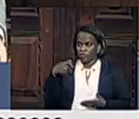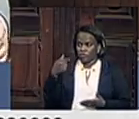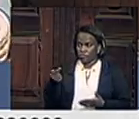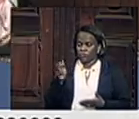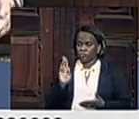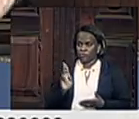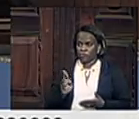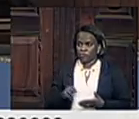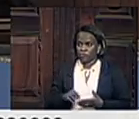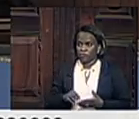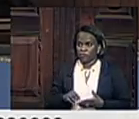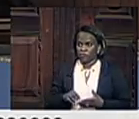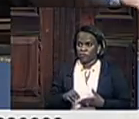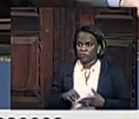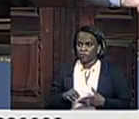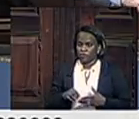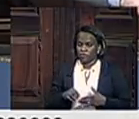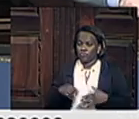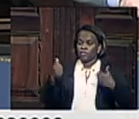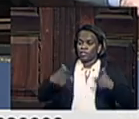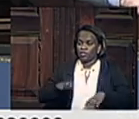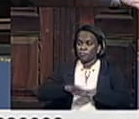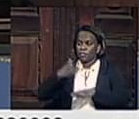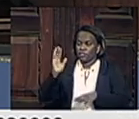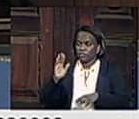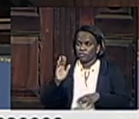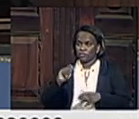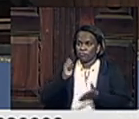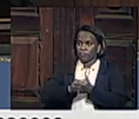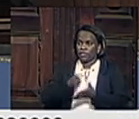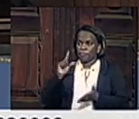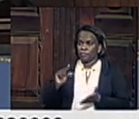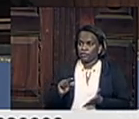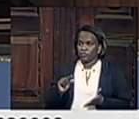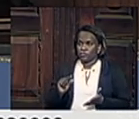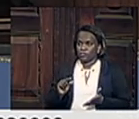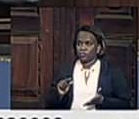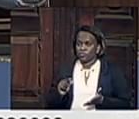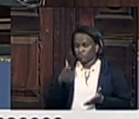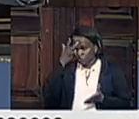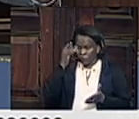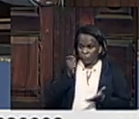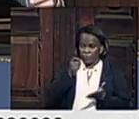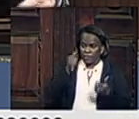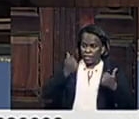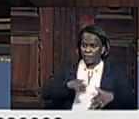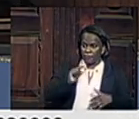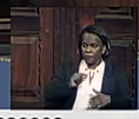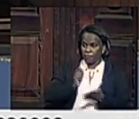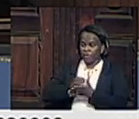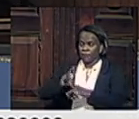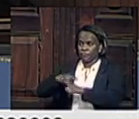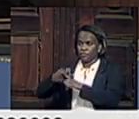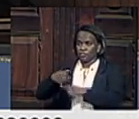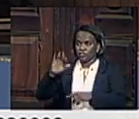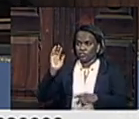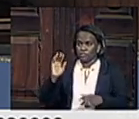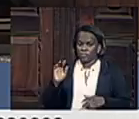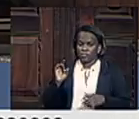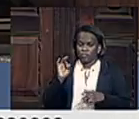357 reais. Quem gasta mais, paga menos do que quem gasta menos. Só